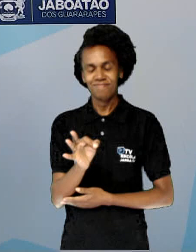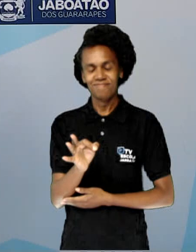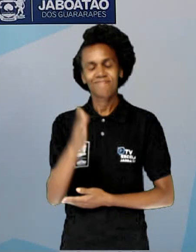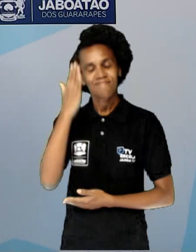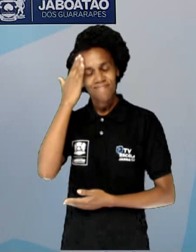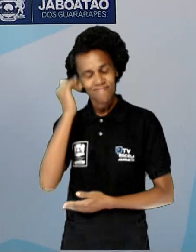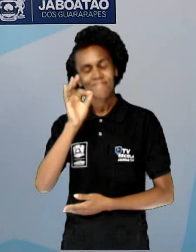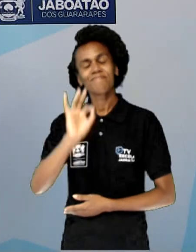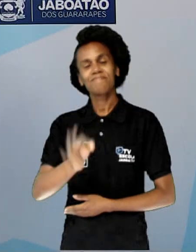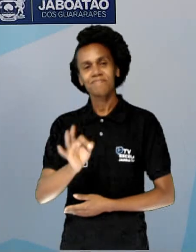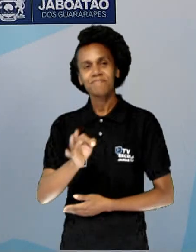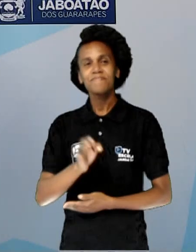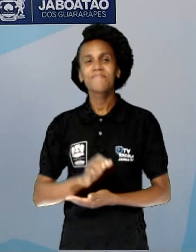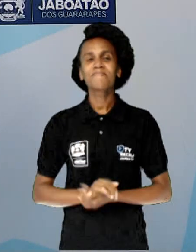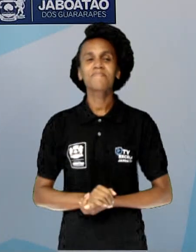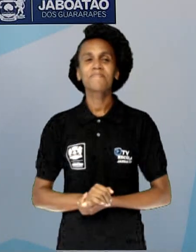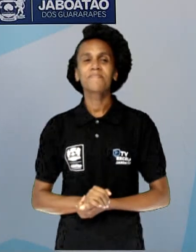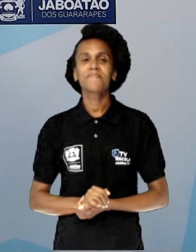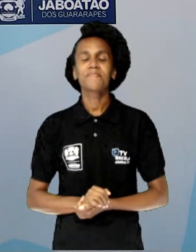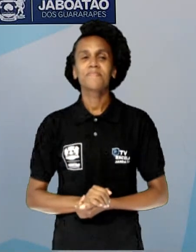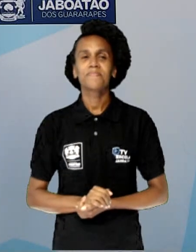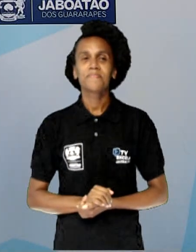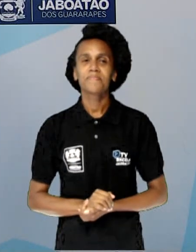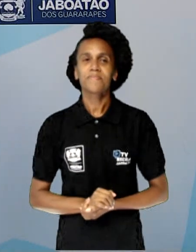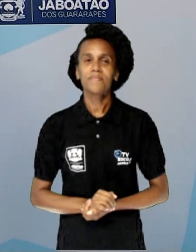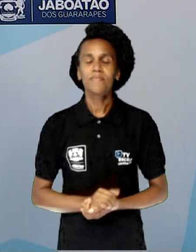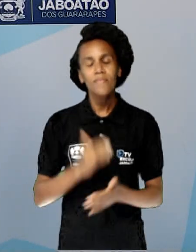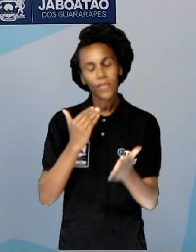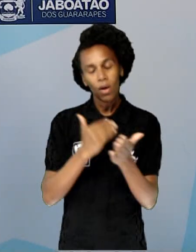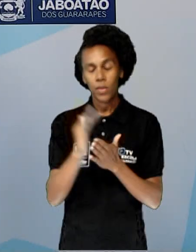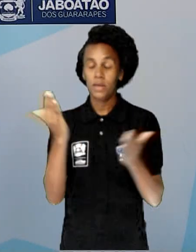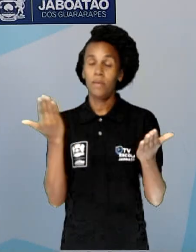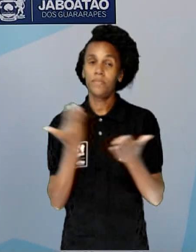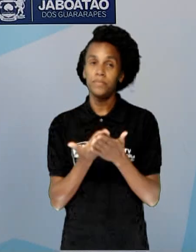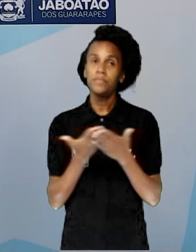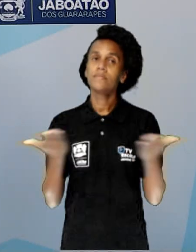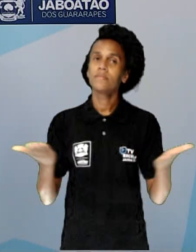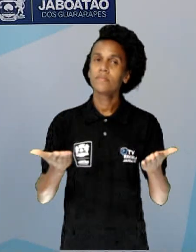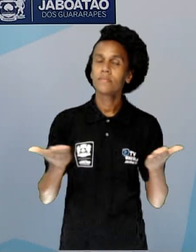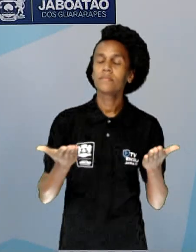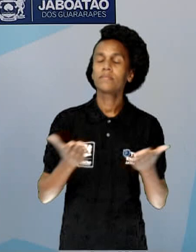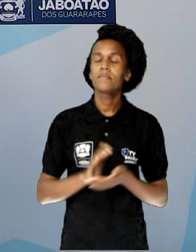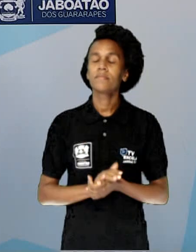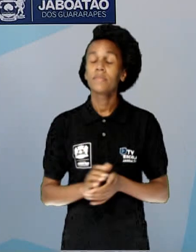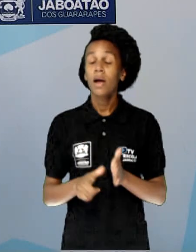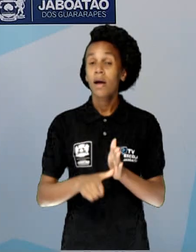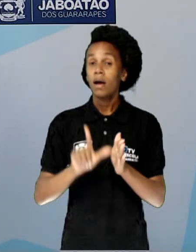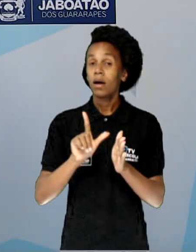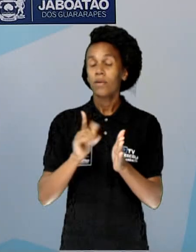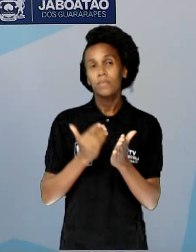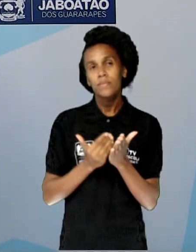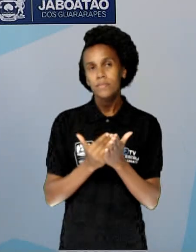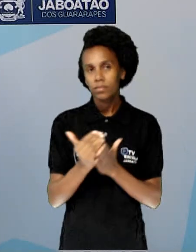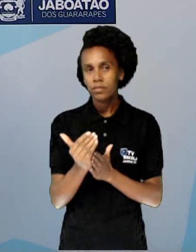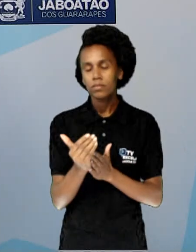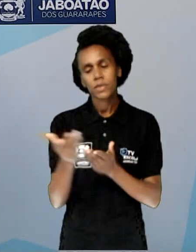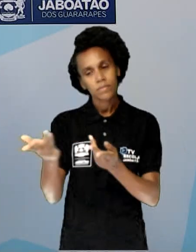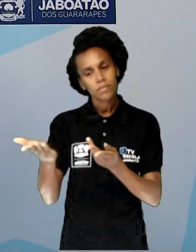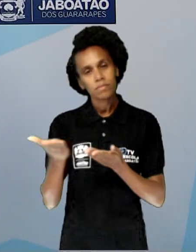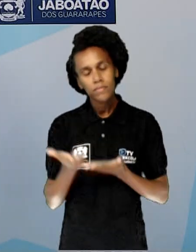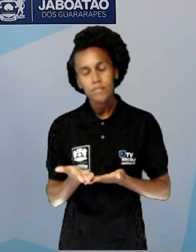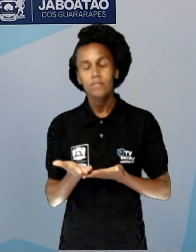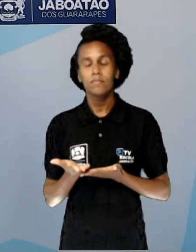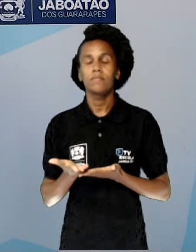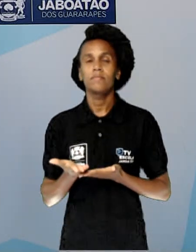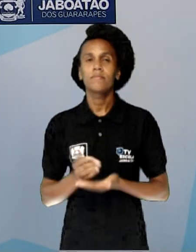aula de hoje. No entanto, eu quero convidar vocês, antes de falarmos sobre as características de uma biografia, eu